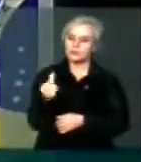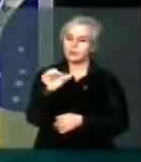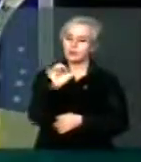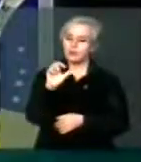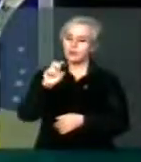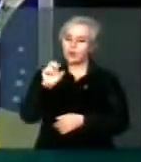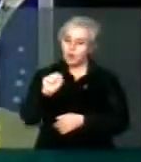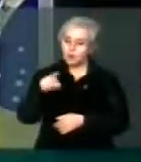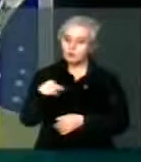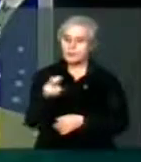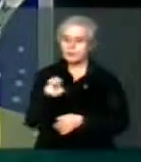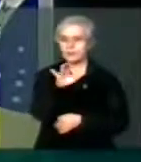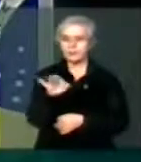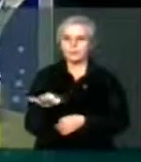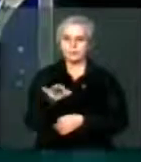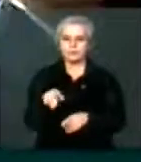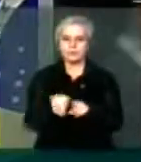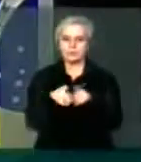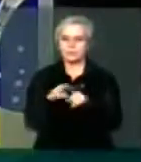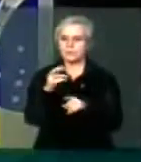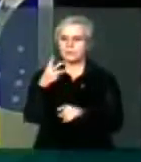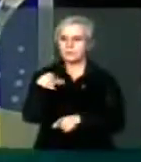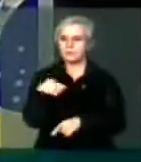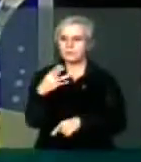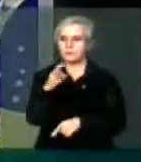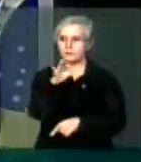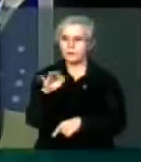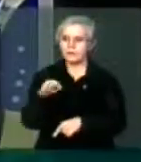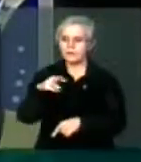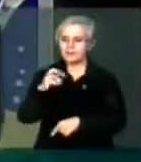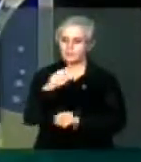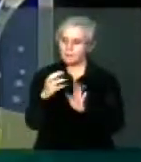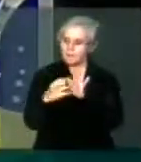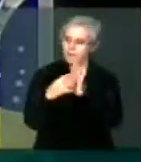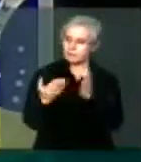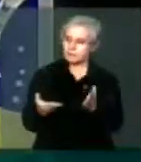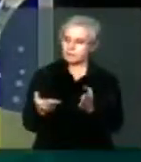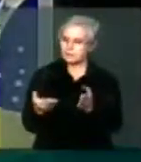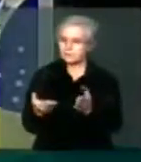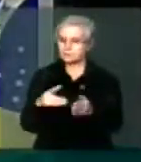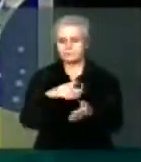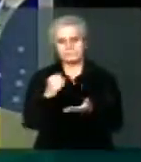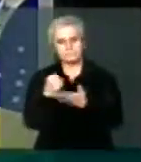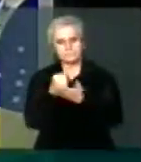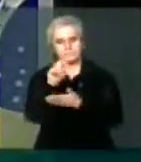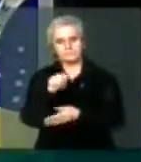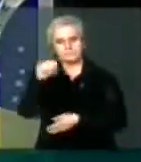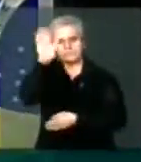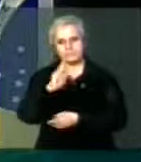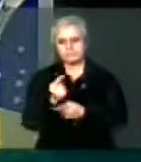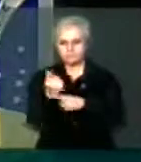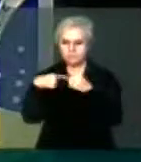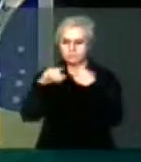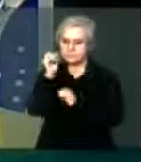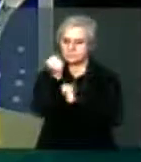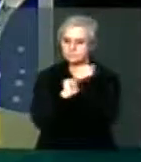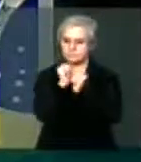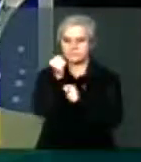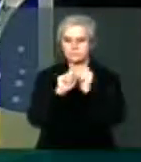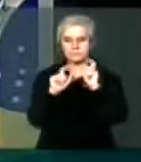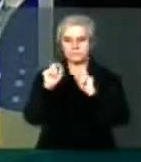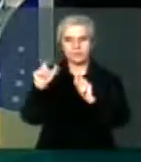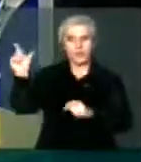patentes e 3,4% em marcas. Segundo a ABDI, Associação Brasileira de Desenvolvimento Industrial,